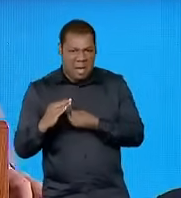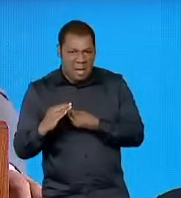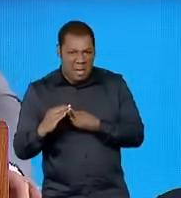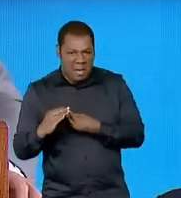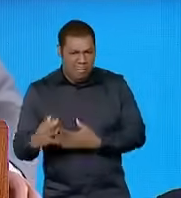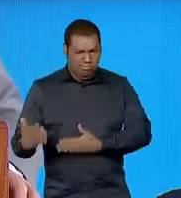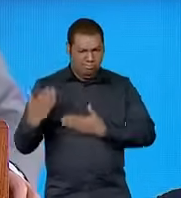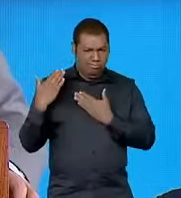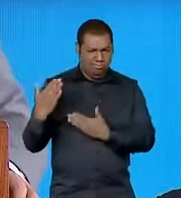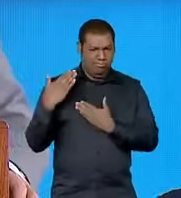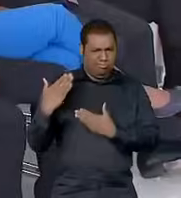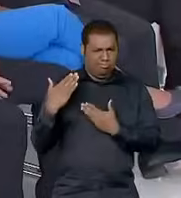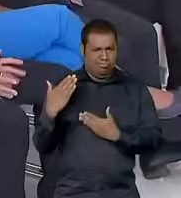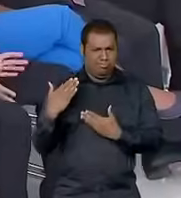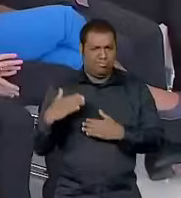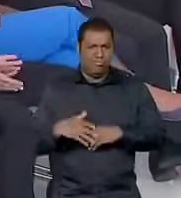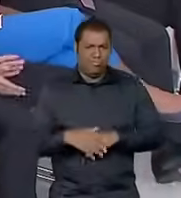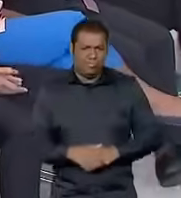Muita gente.